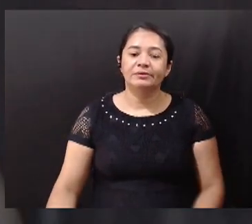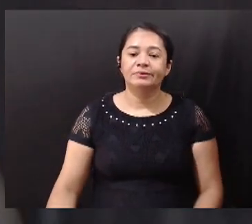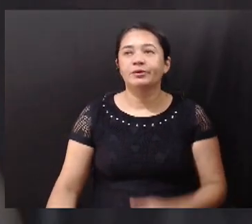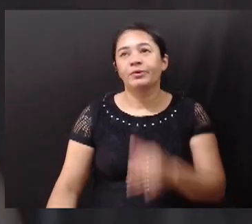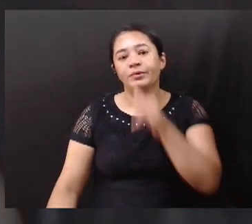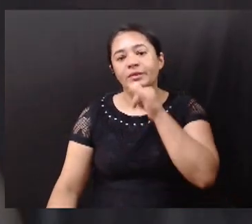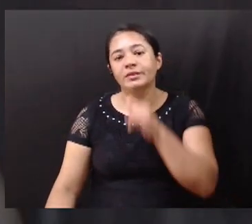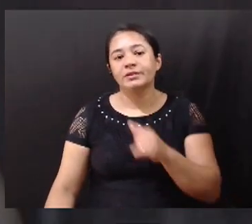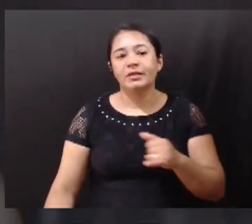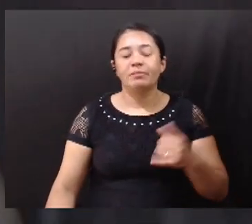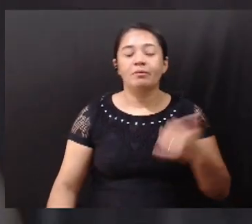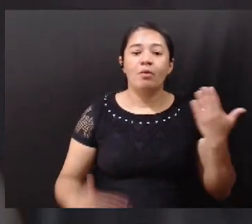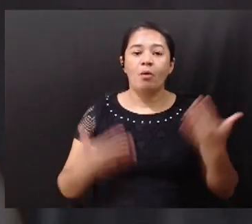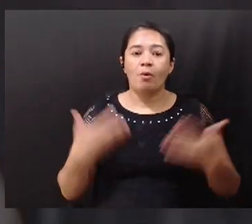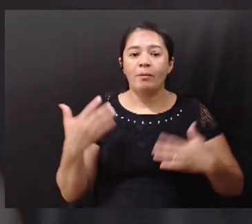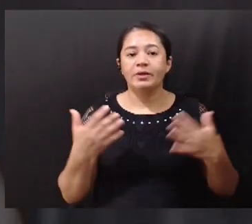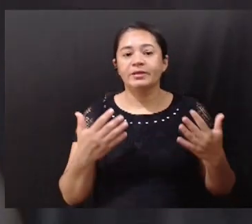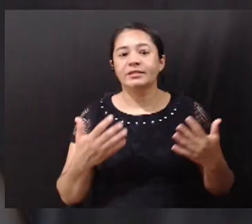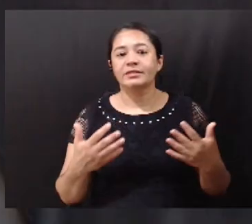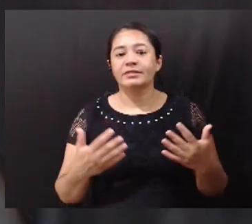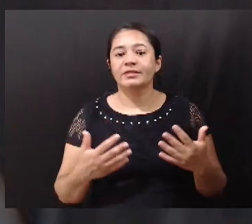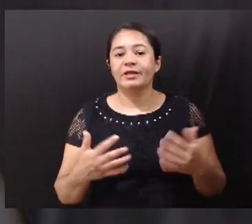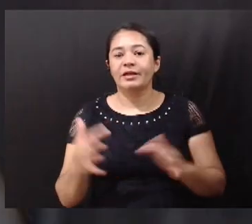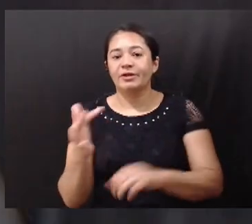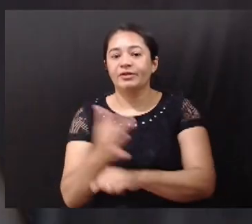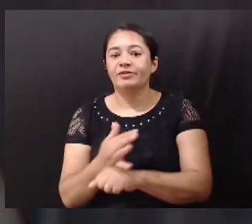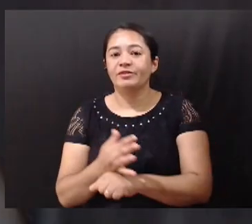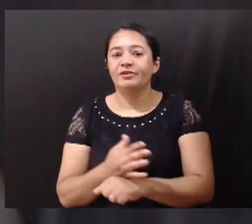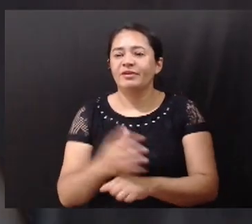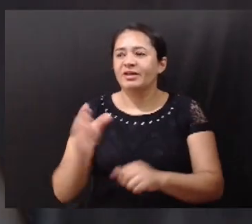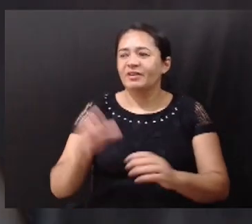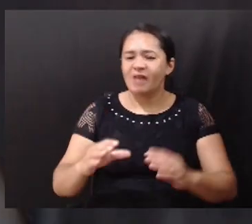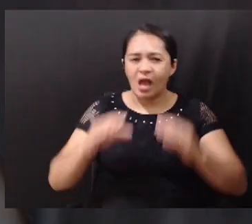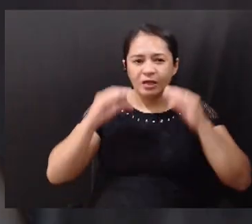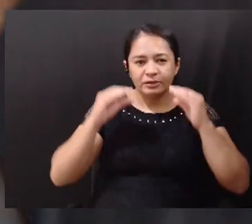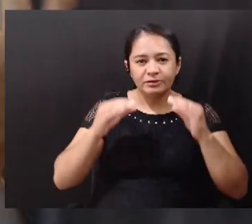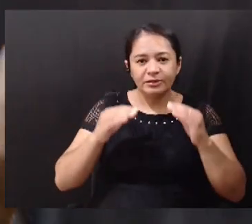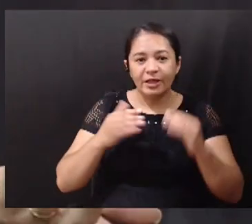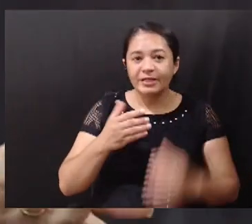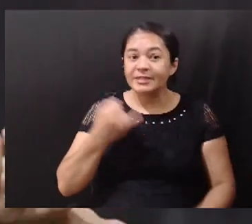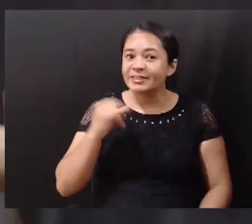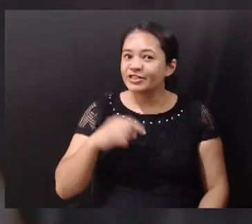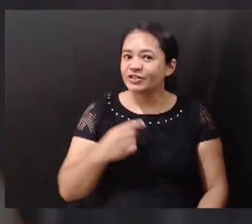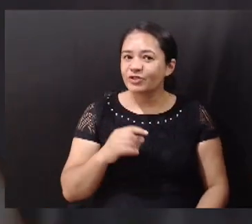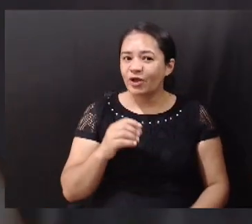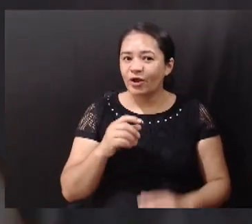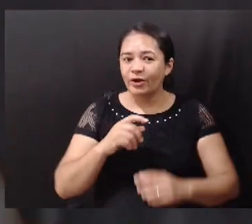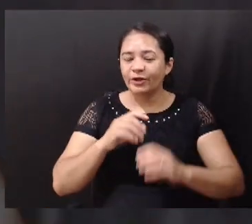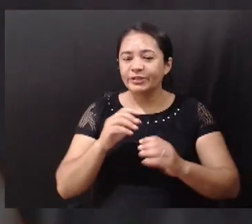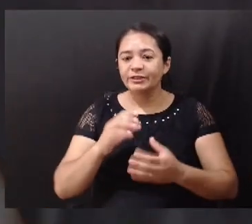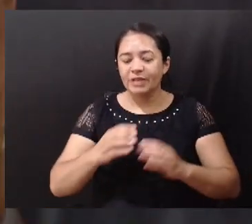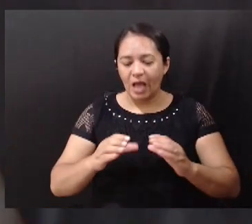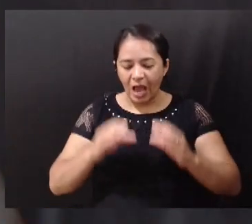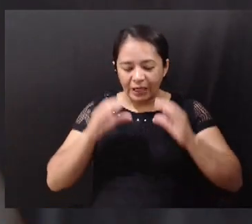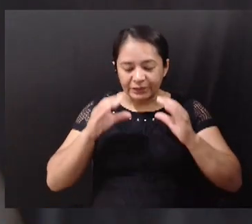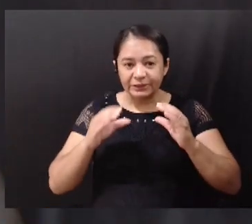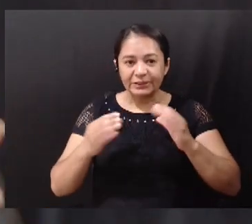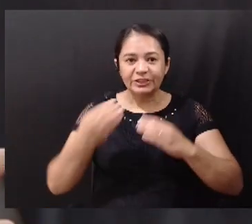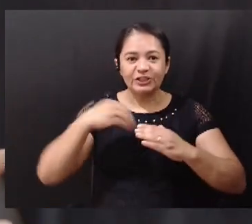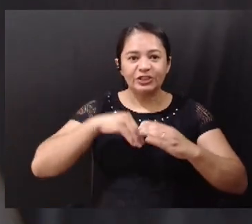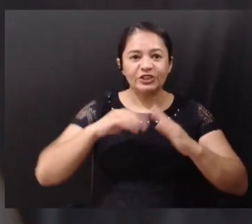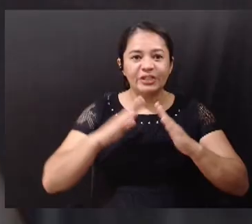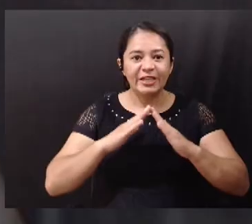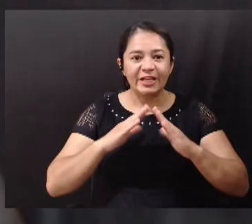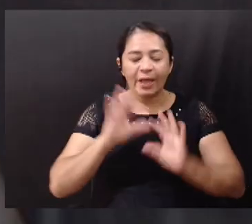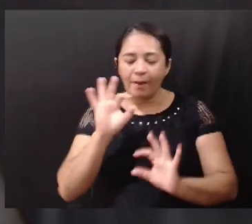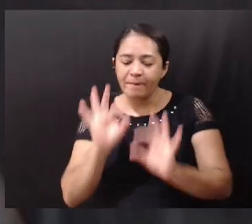férias, levar numa rede de fast food para comer um lanche, será que se a gente preparar um lanche em casa mais saudável e ir para uma das praças, um dos